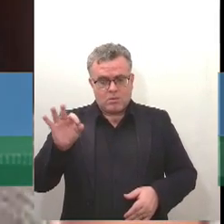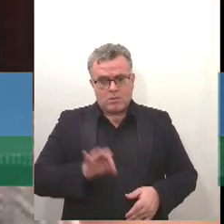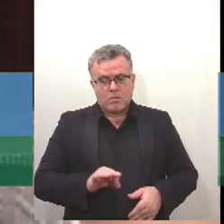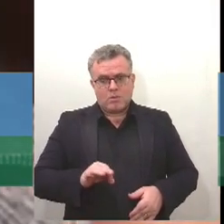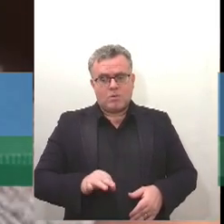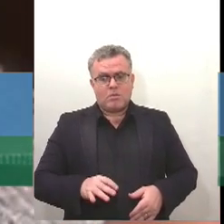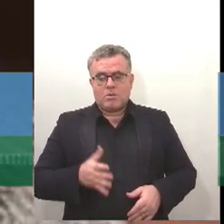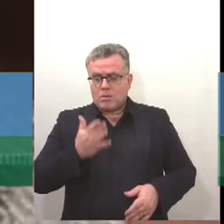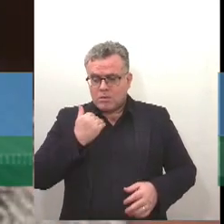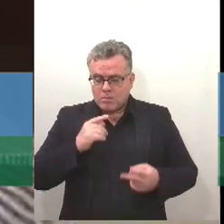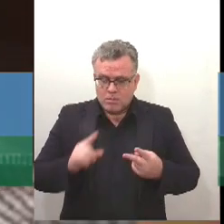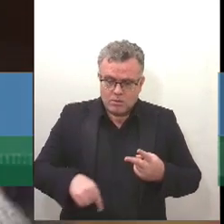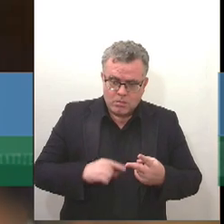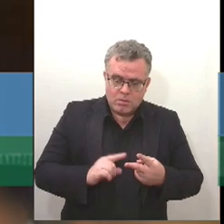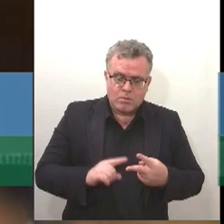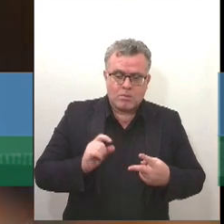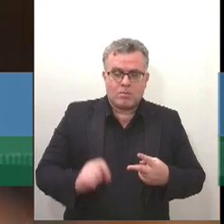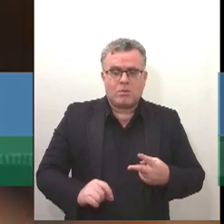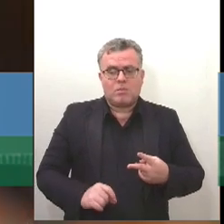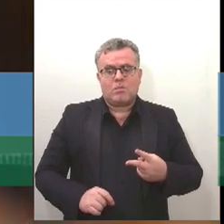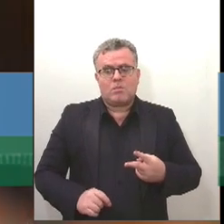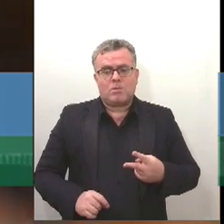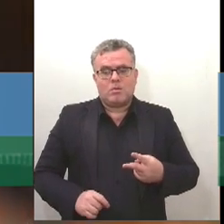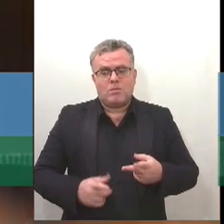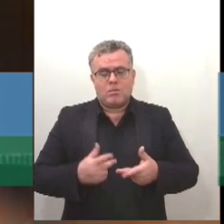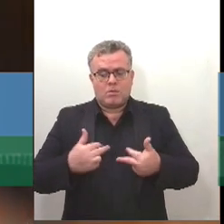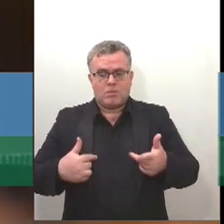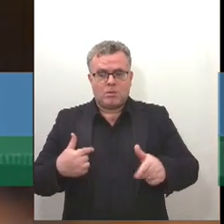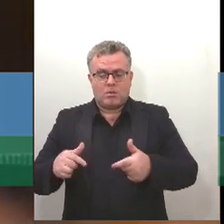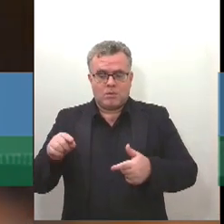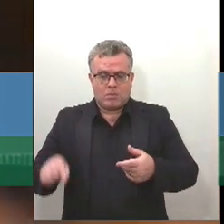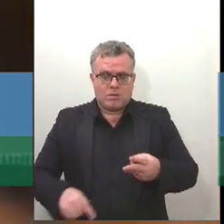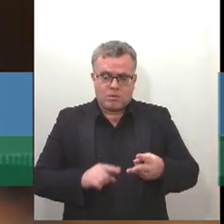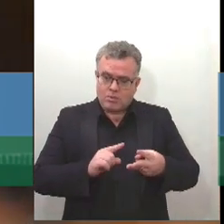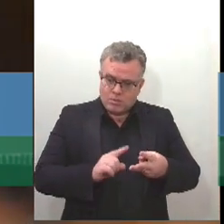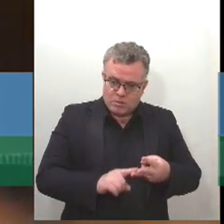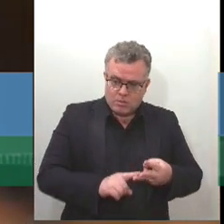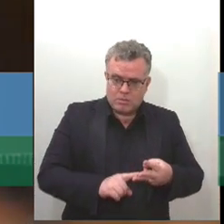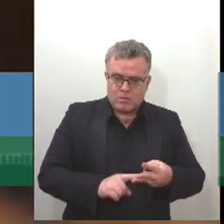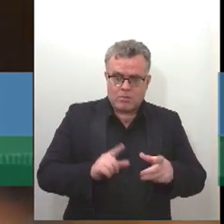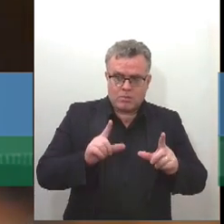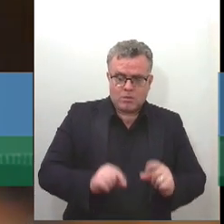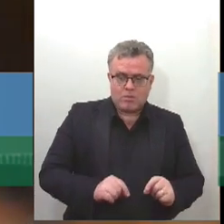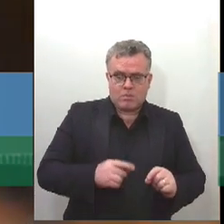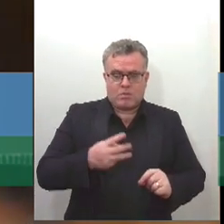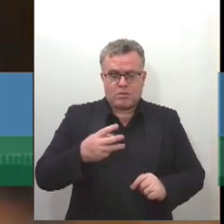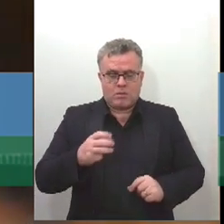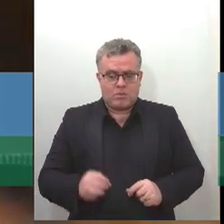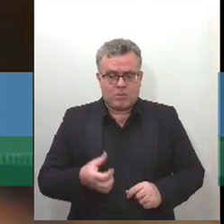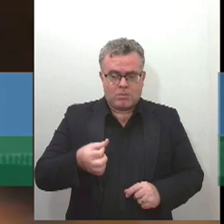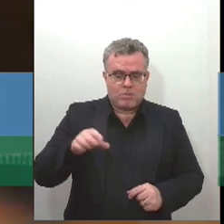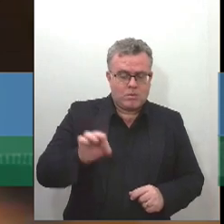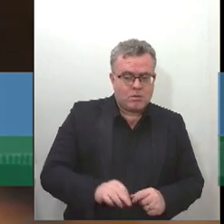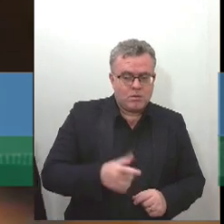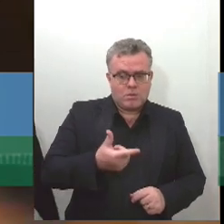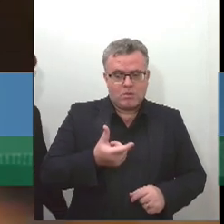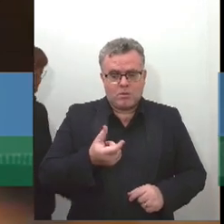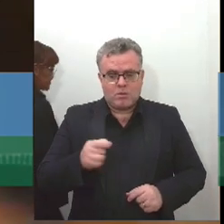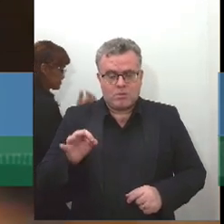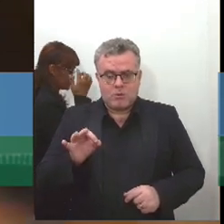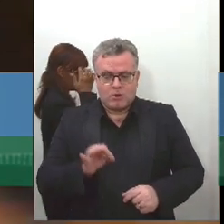outras para determinadas atividades reduções de 30 de 60 de 20% alíquotas